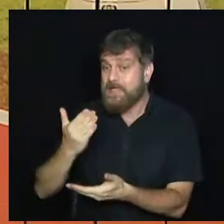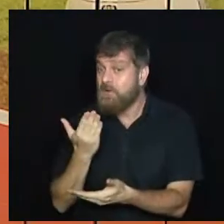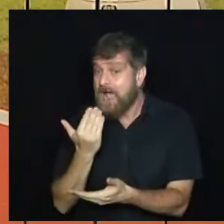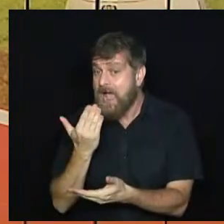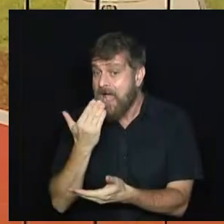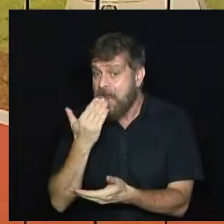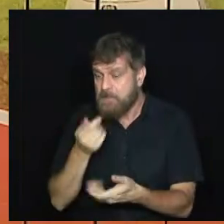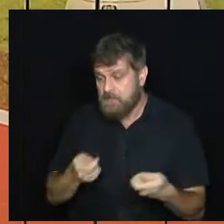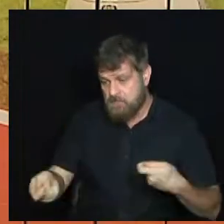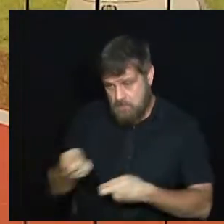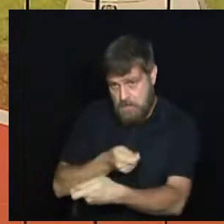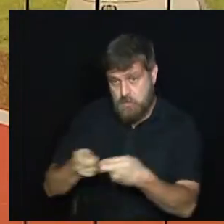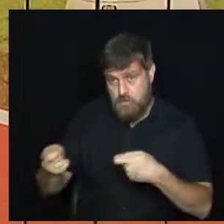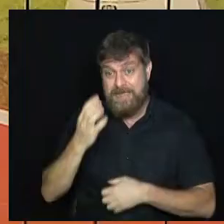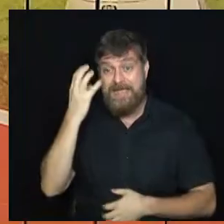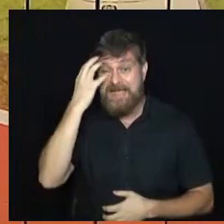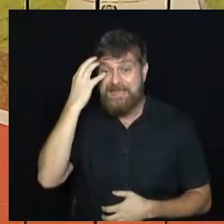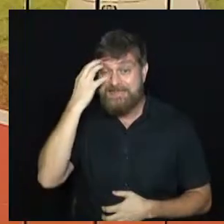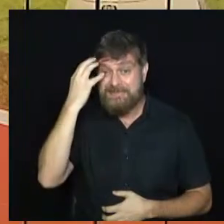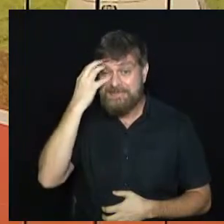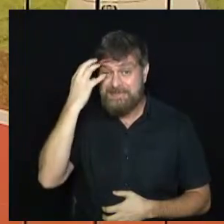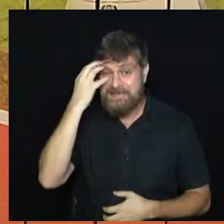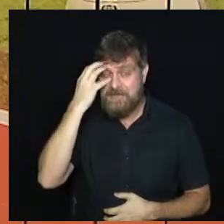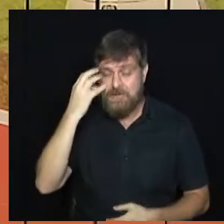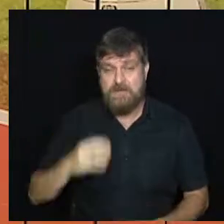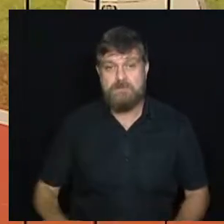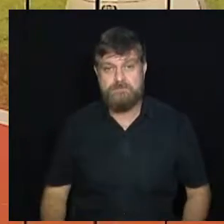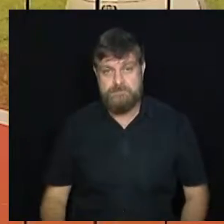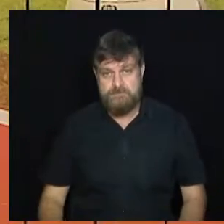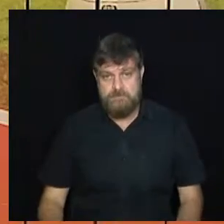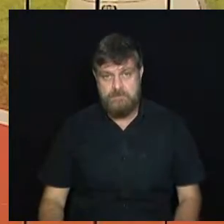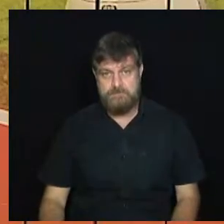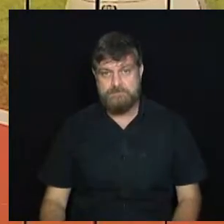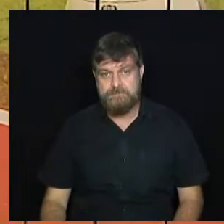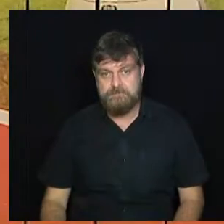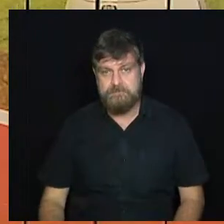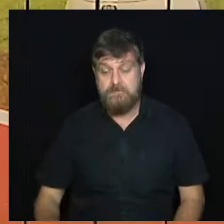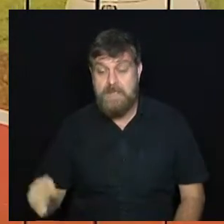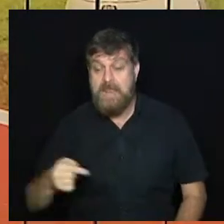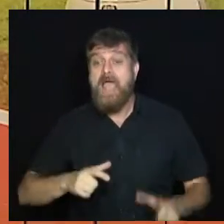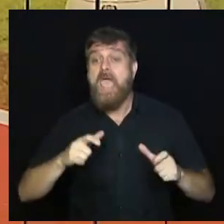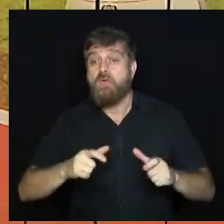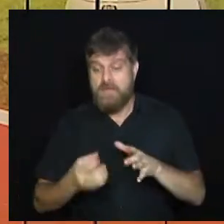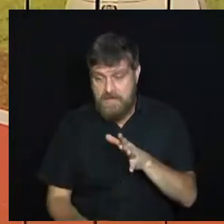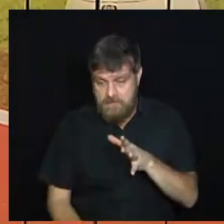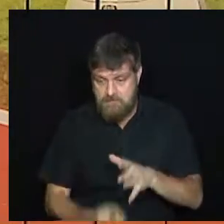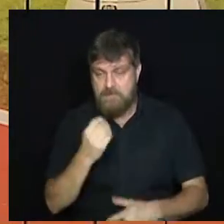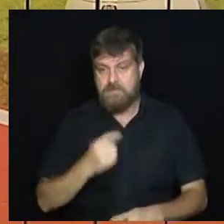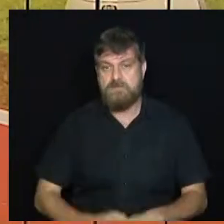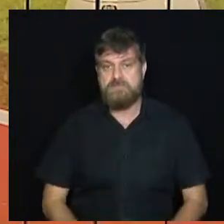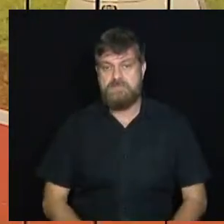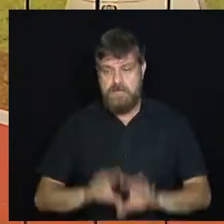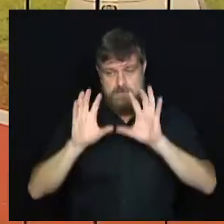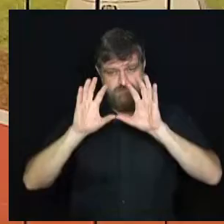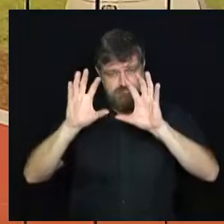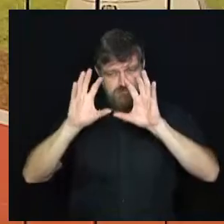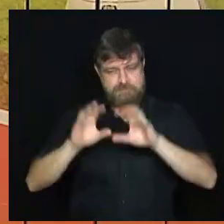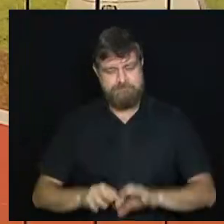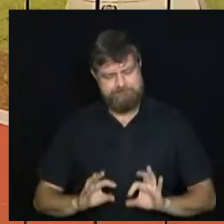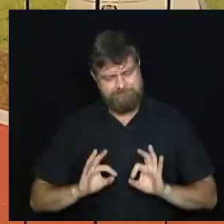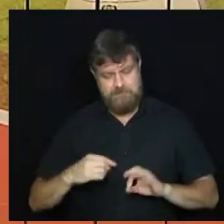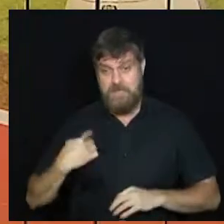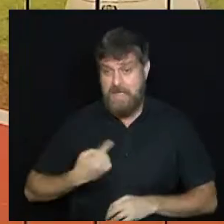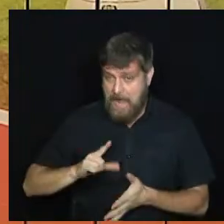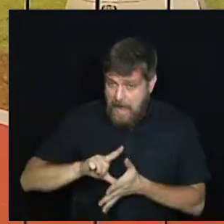não perecível que tem que ser trocado na bilheteria do Taquaral, que é o local da partida. Grande jogo e a gente conta